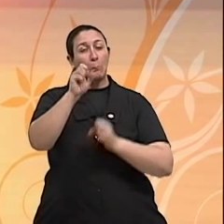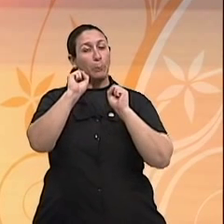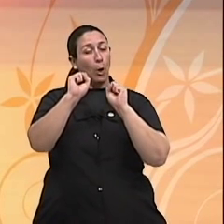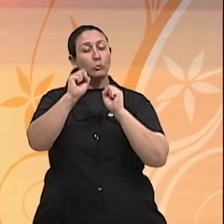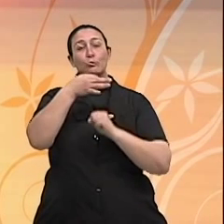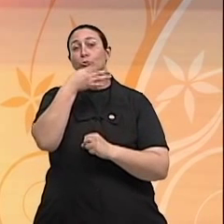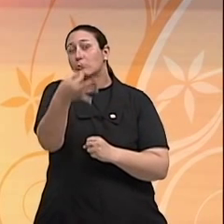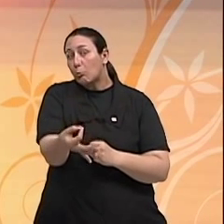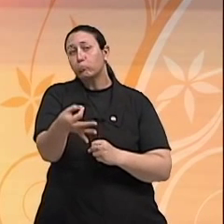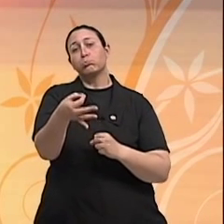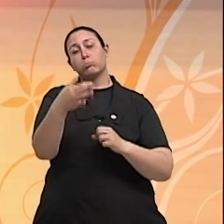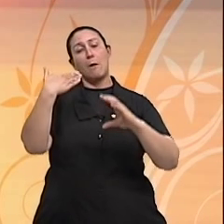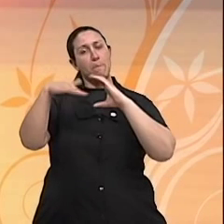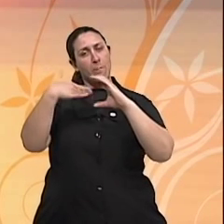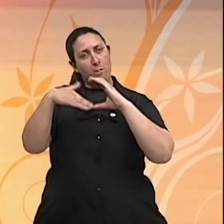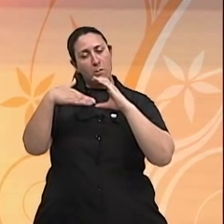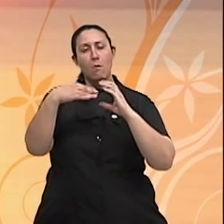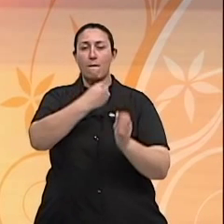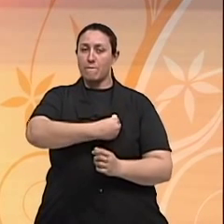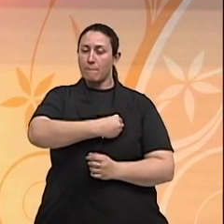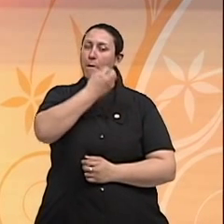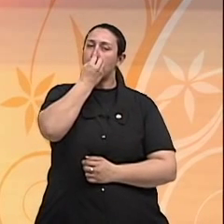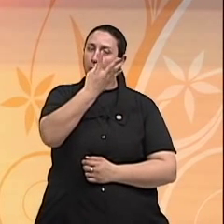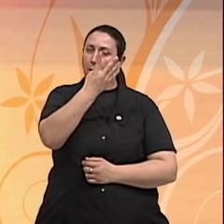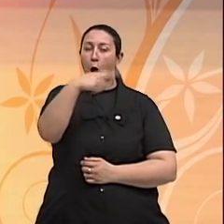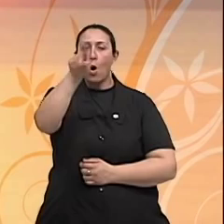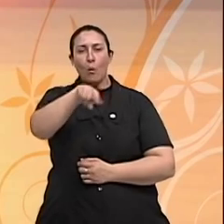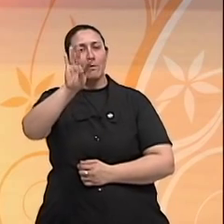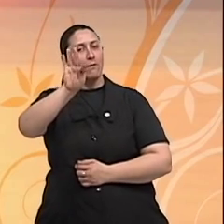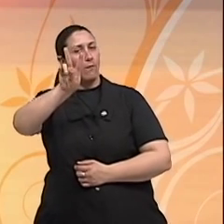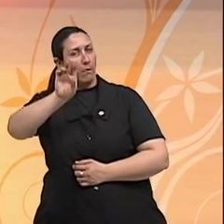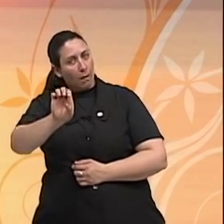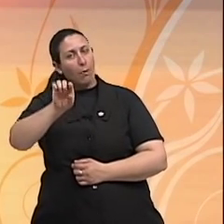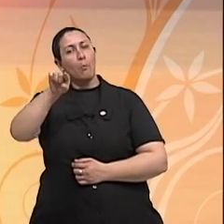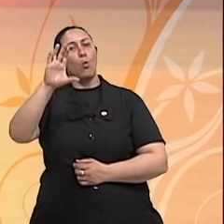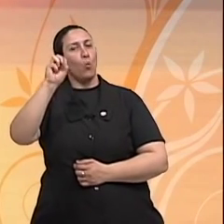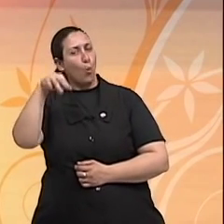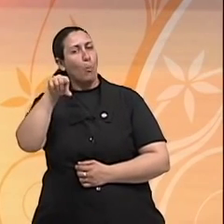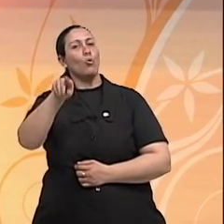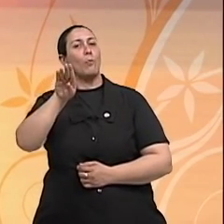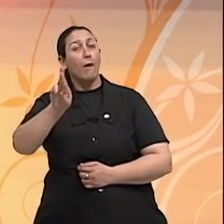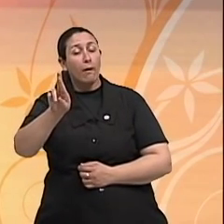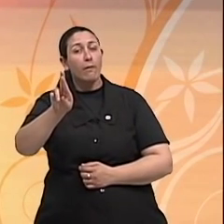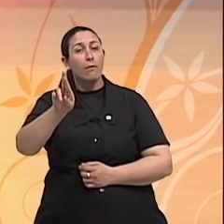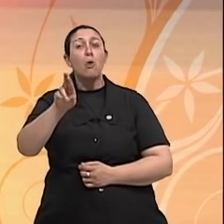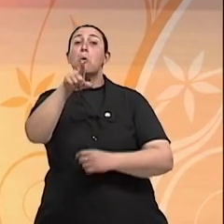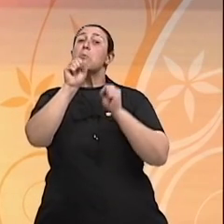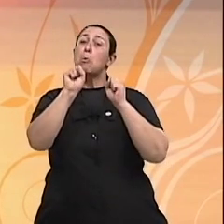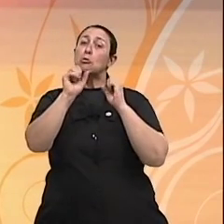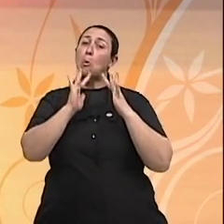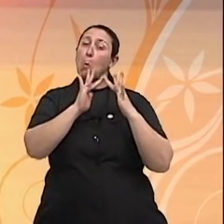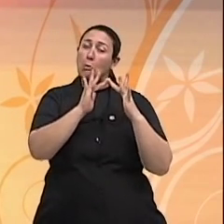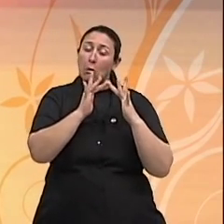sugestão para o nosso e-mail vivabem.tv.com.br Entre em contato com a